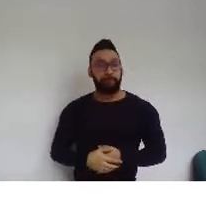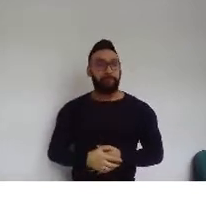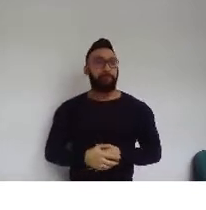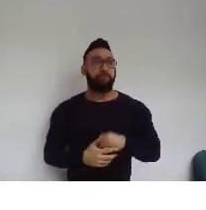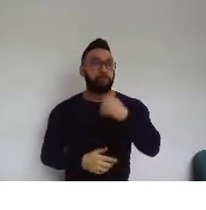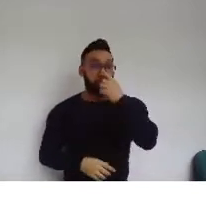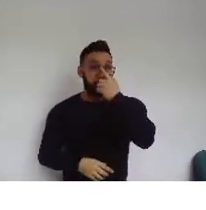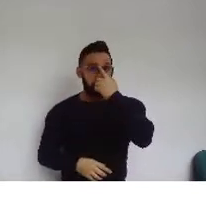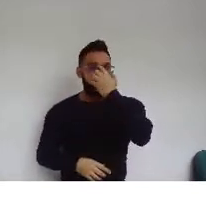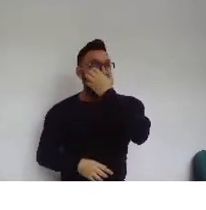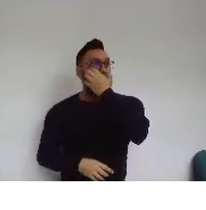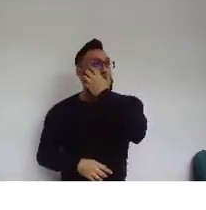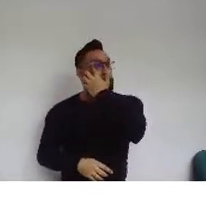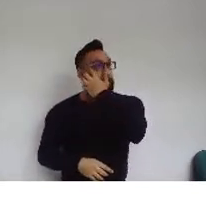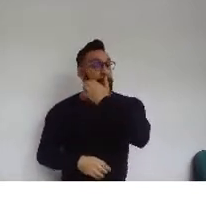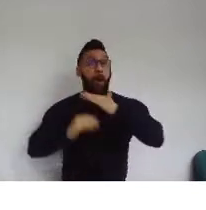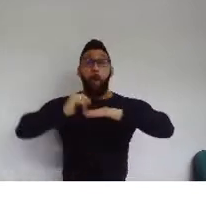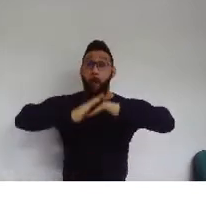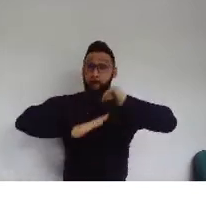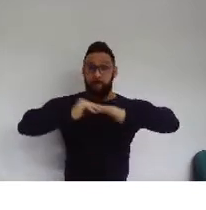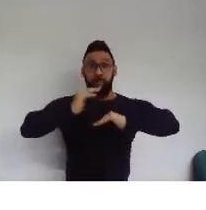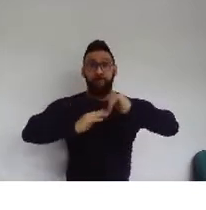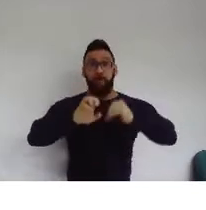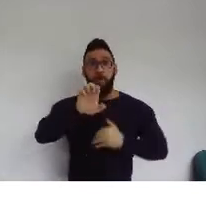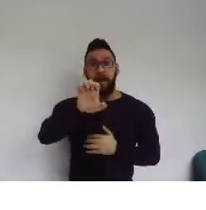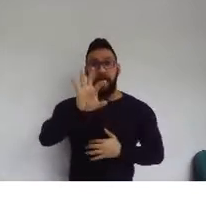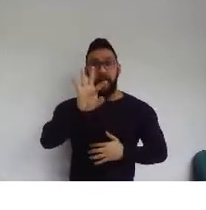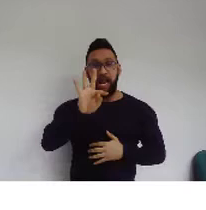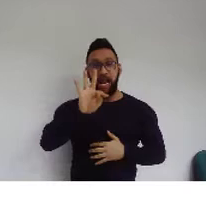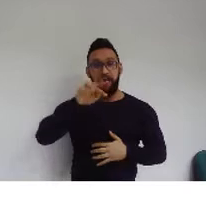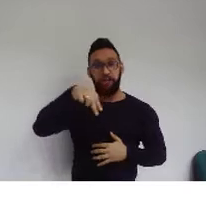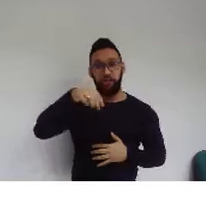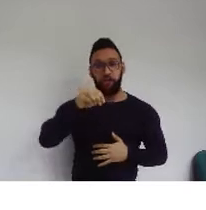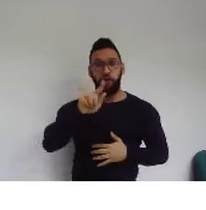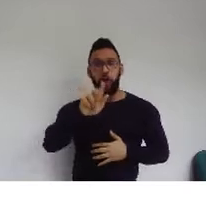Novamente, o olhar do etnógrafo andarilho